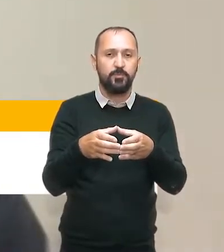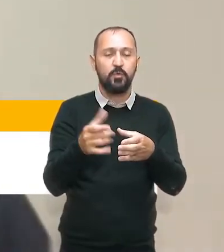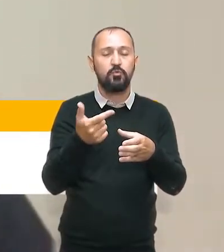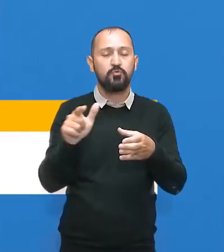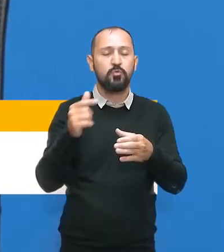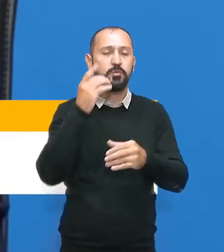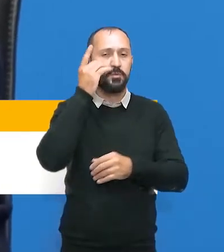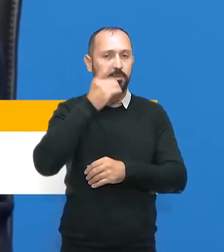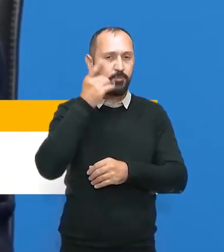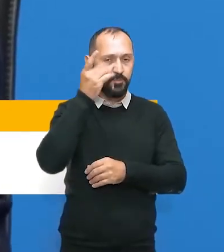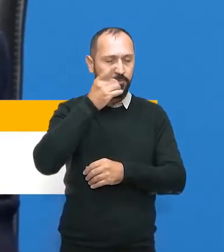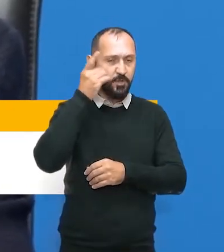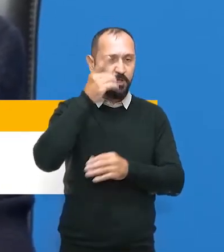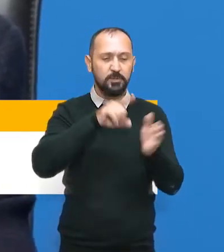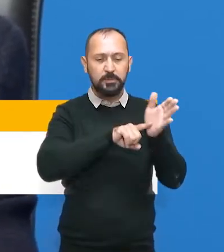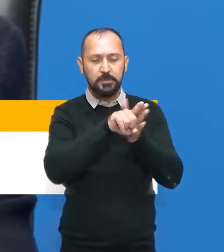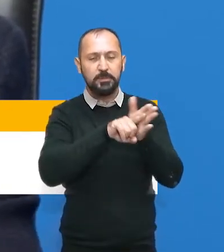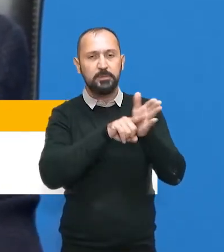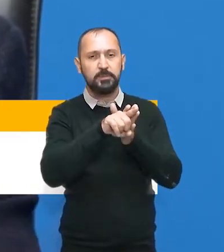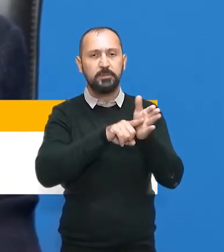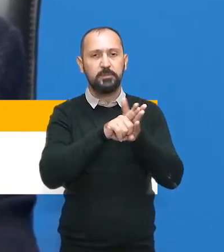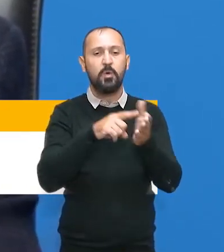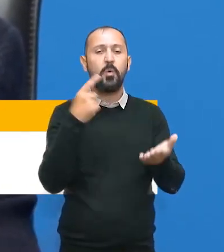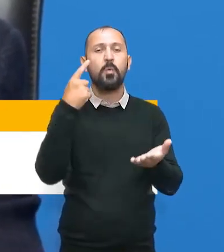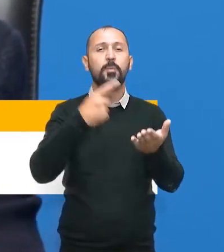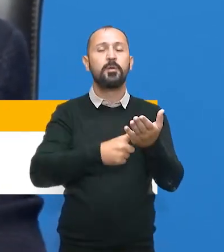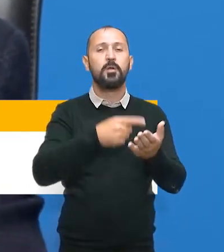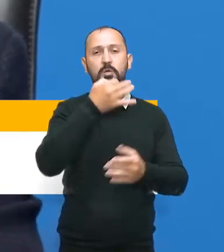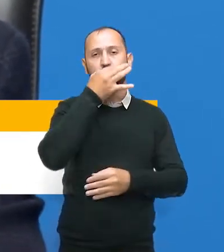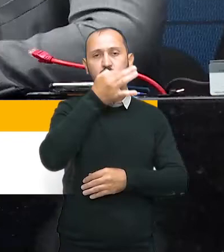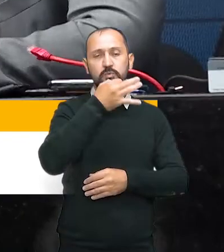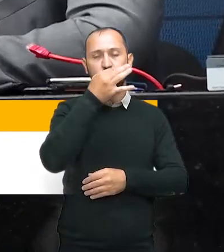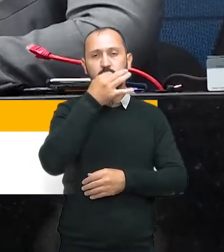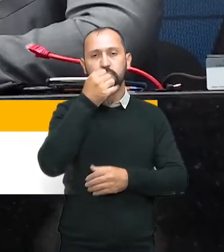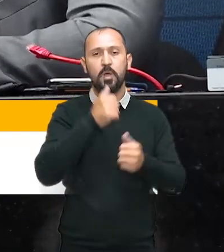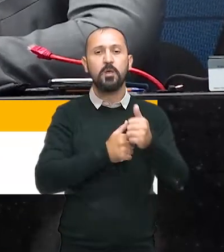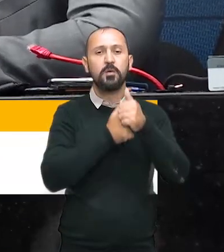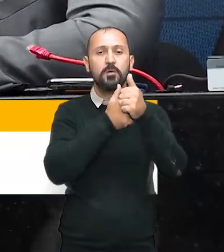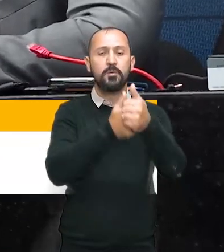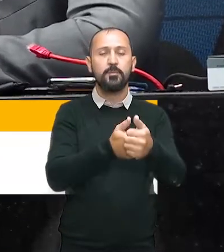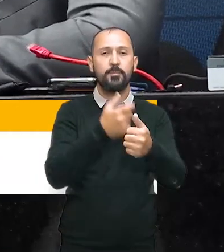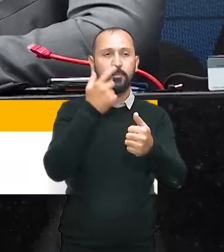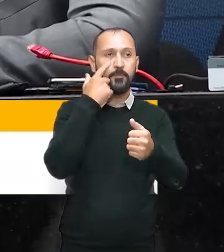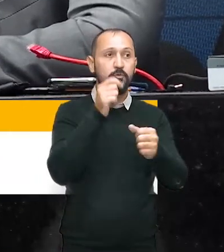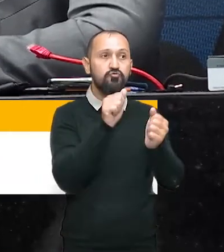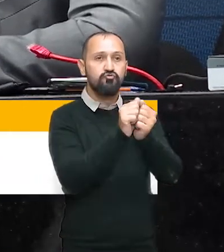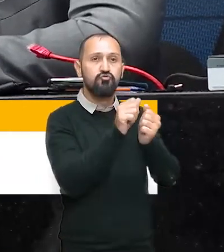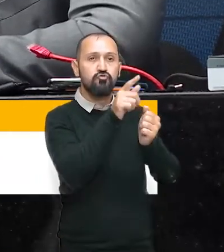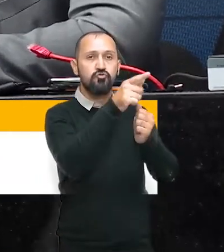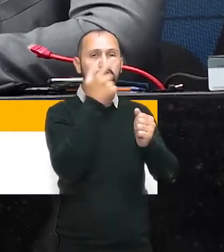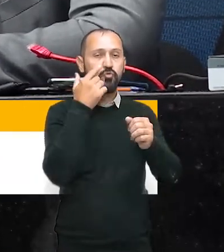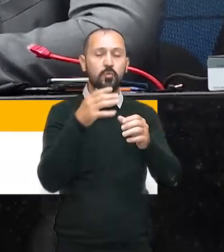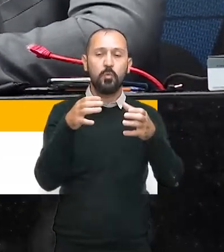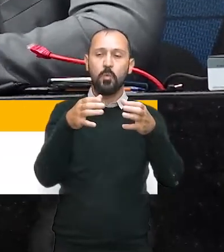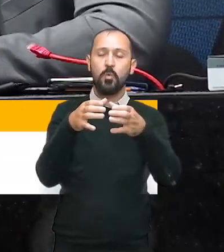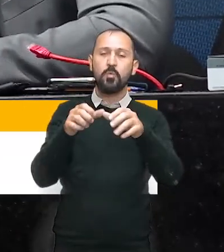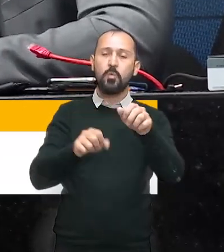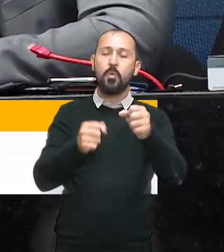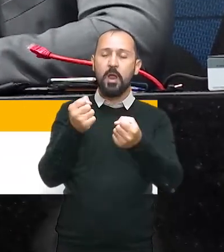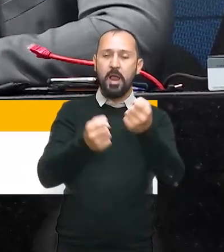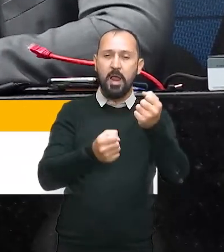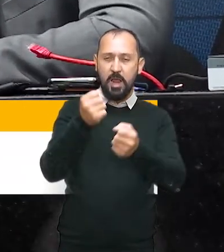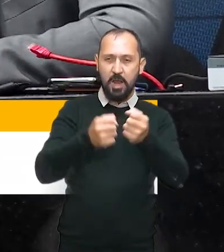membros os outros parlamentares da comissão de inquérito combinaram de indicar assessores para acompanhar as viaturas da Energisa